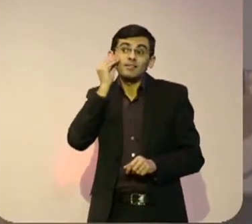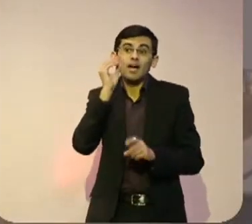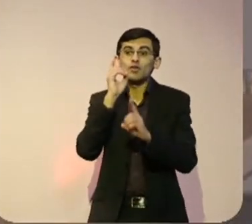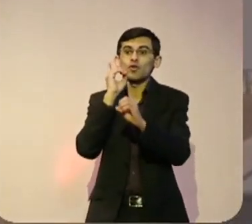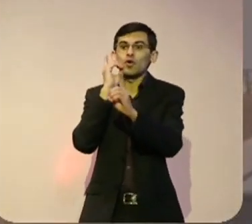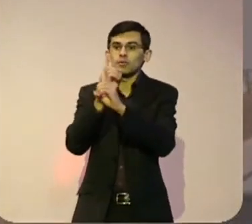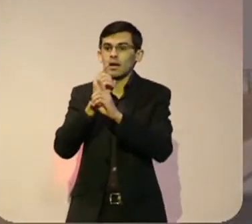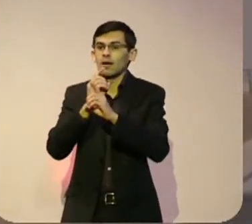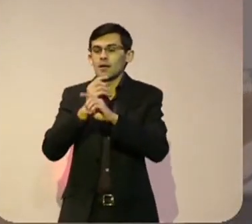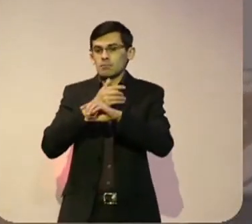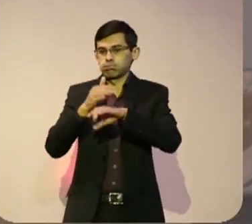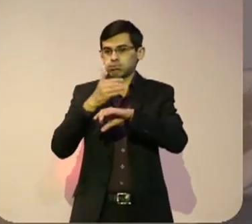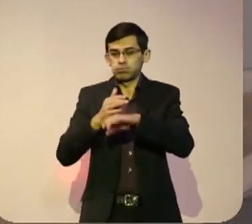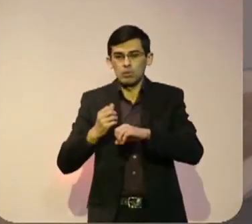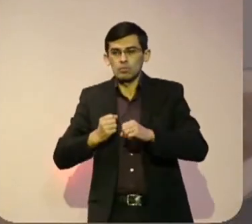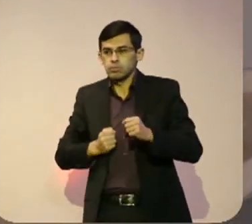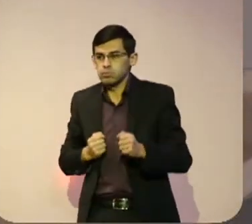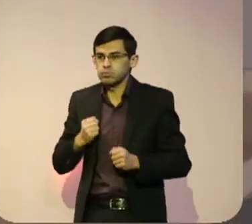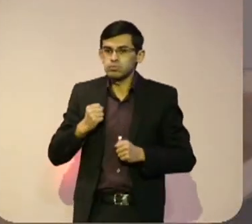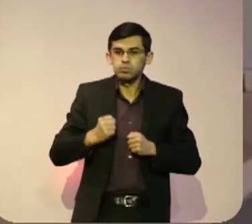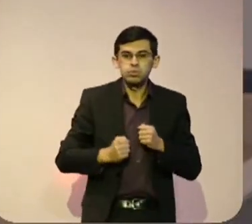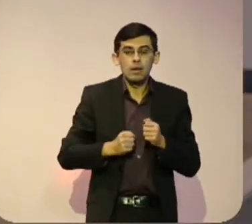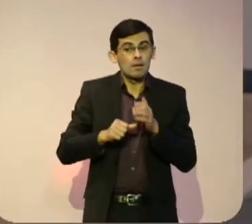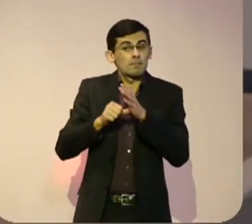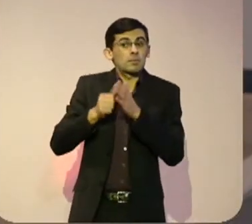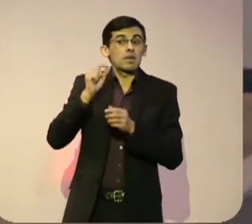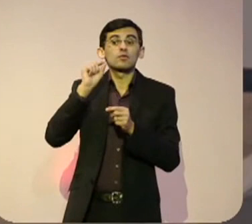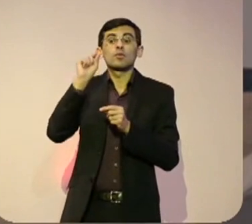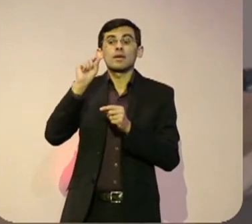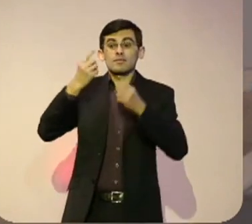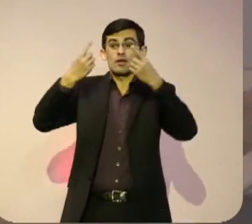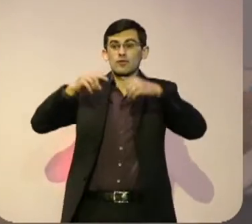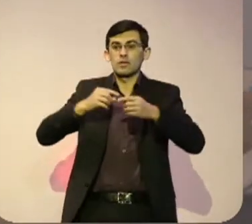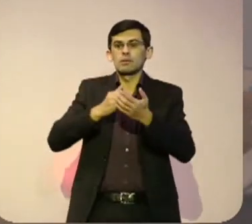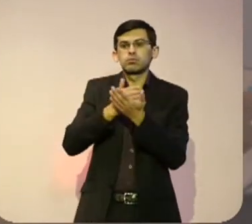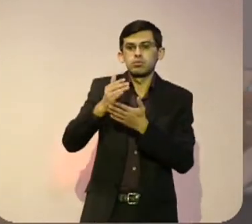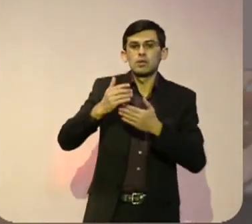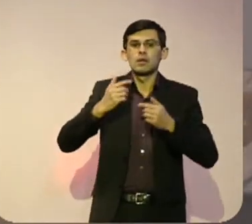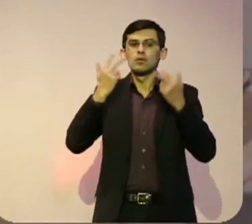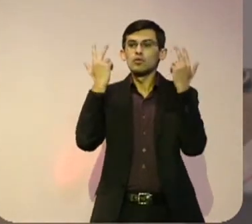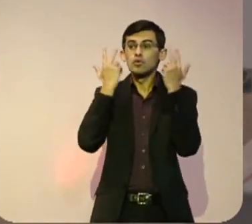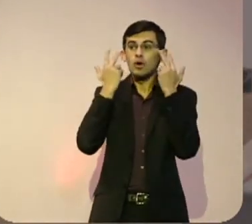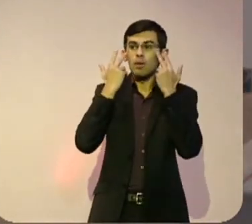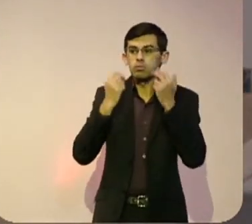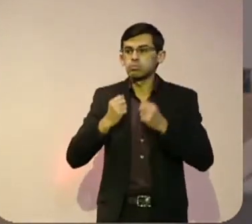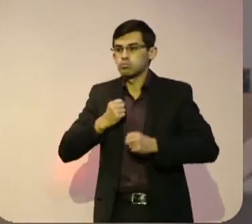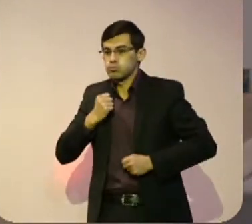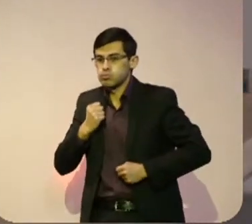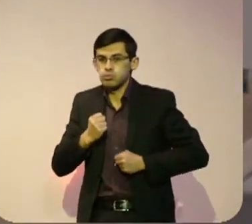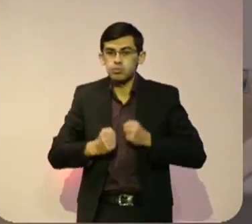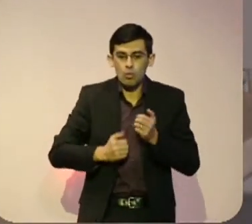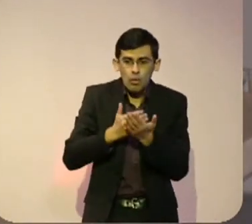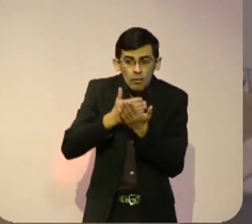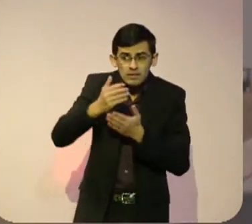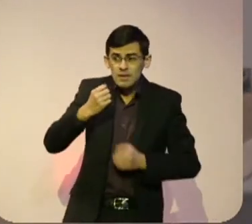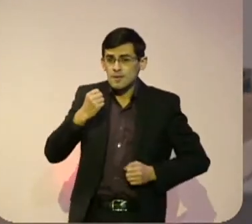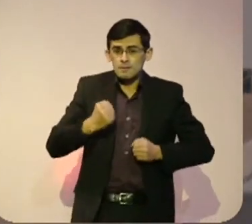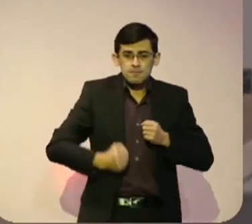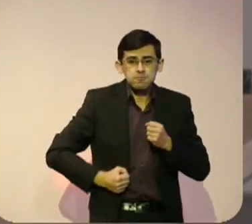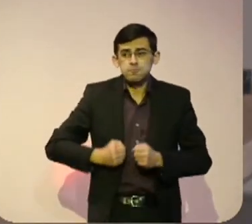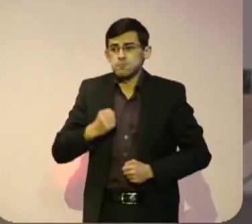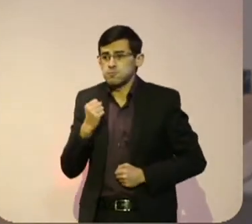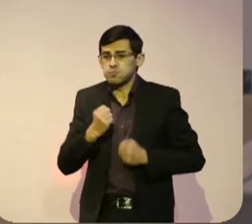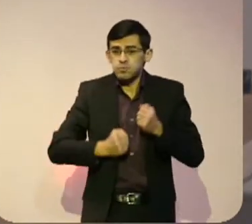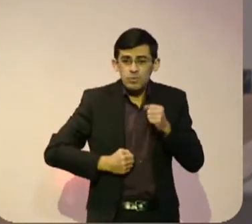encontrar o nosso ritmo. O primeiro desafio é encontrar o ritmo confortável. E a gente começa a correr, e começa